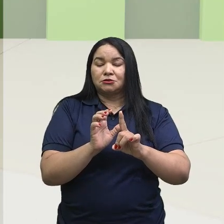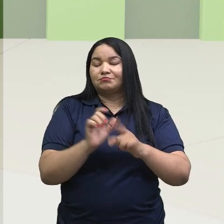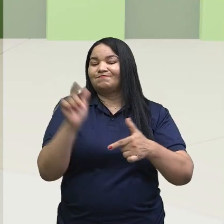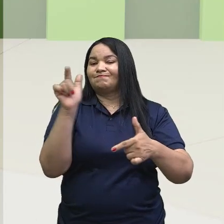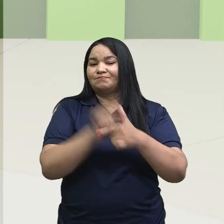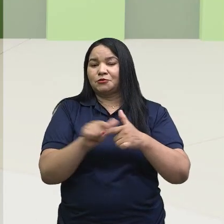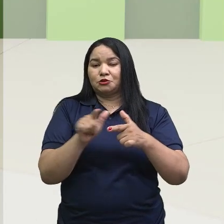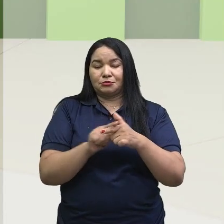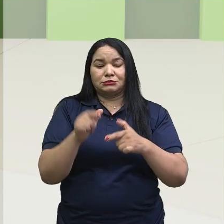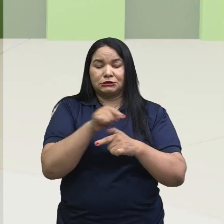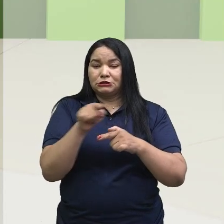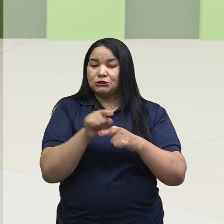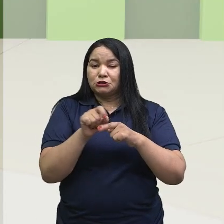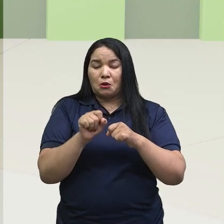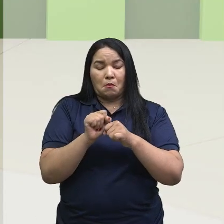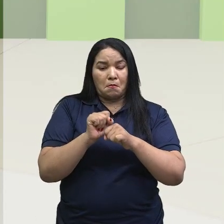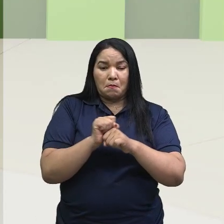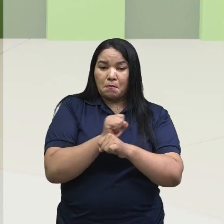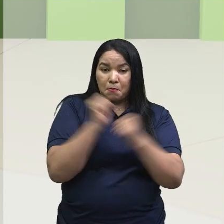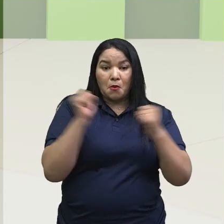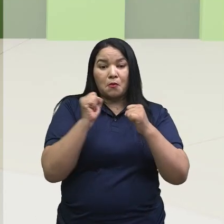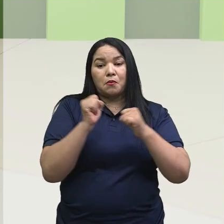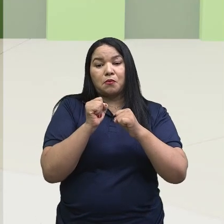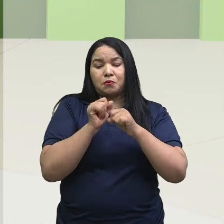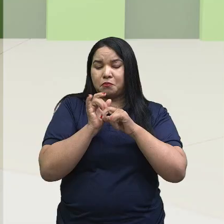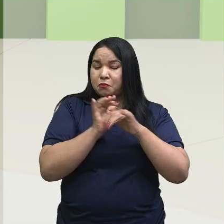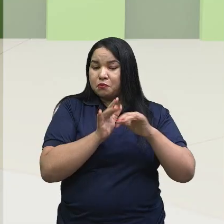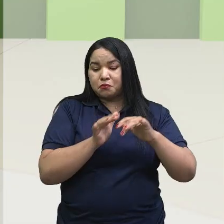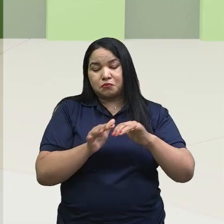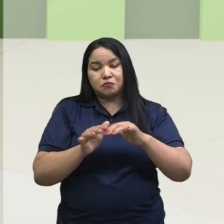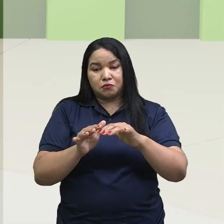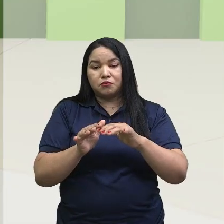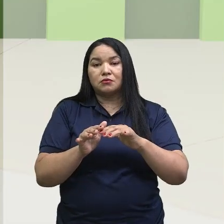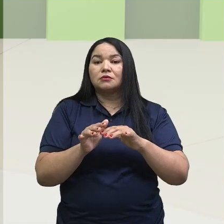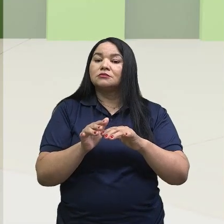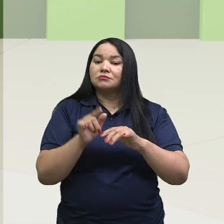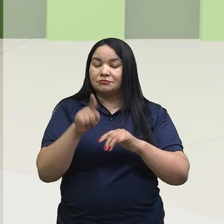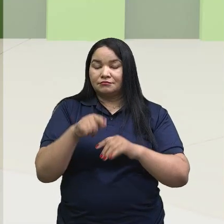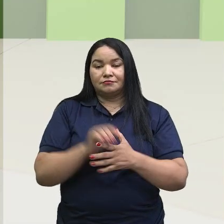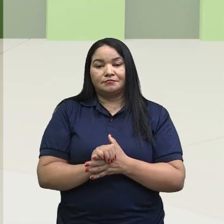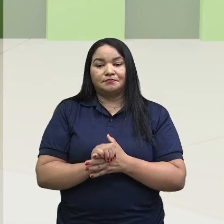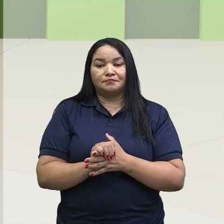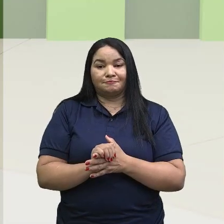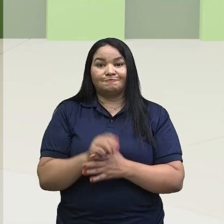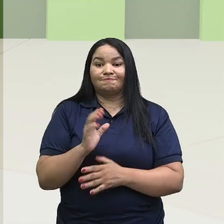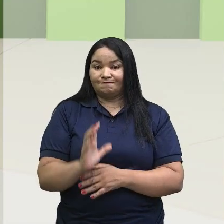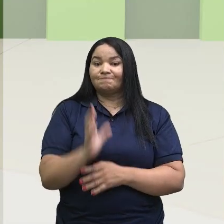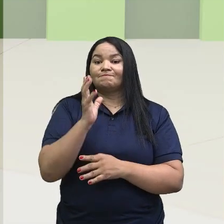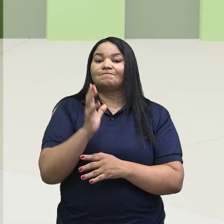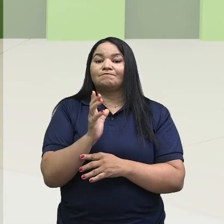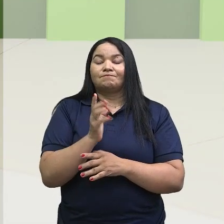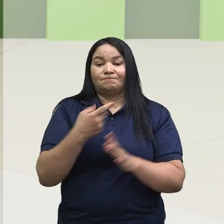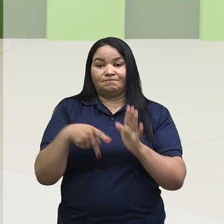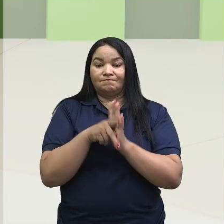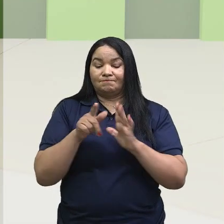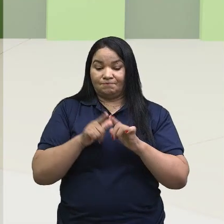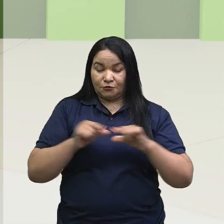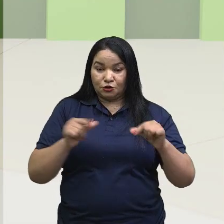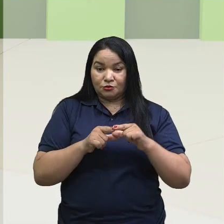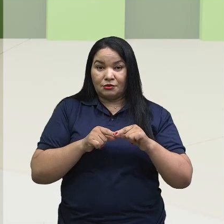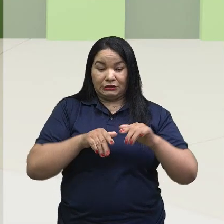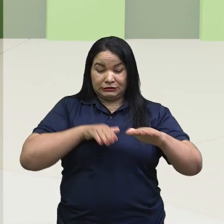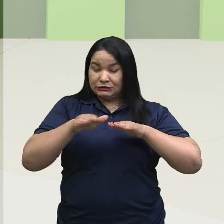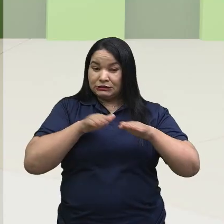esse desastre que aconteceu, esse desastre natural, né, que no Japão tem muito